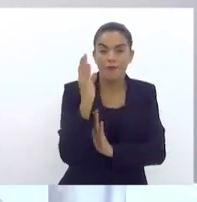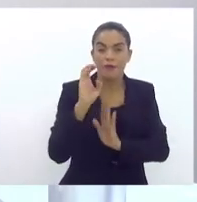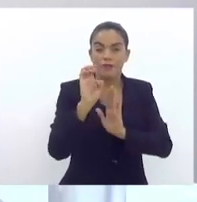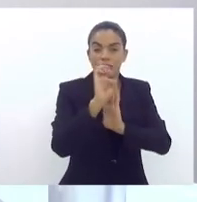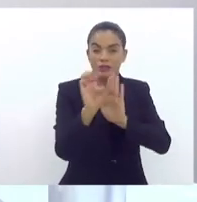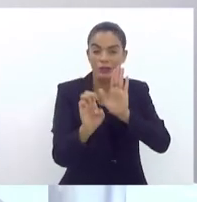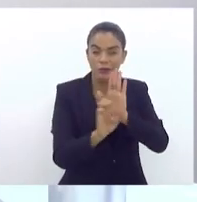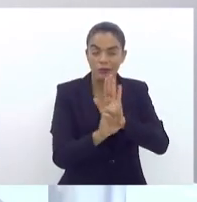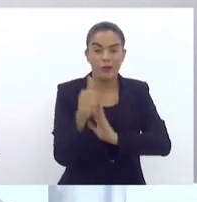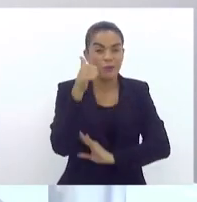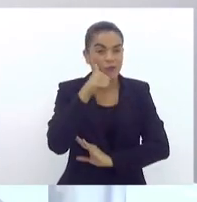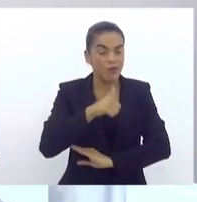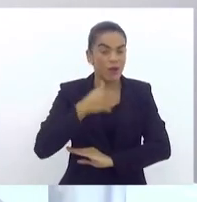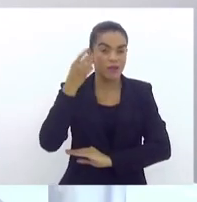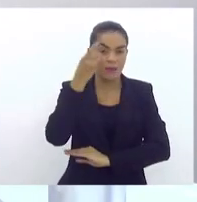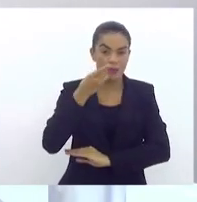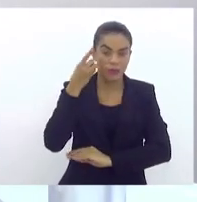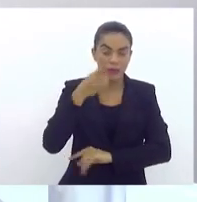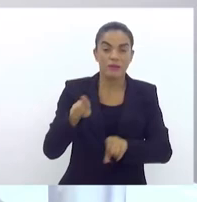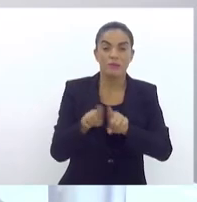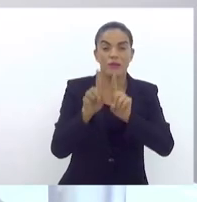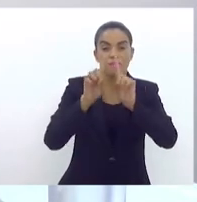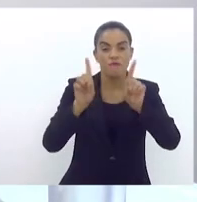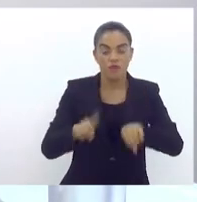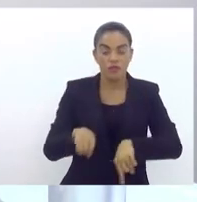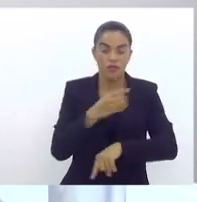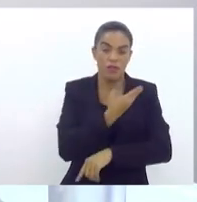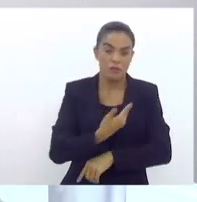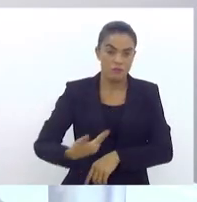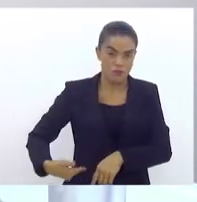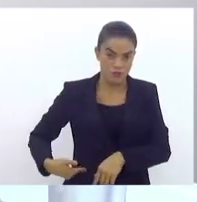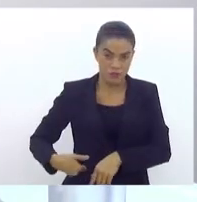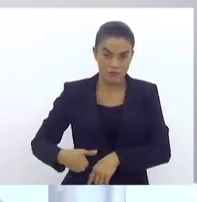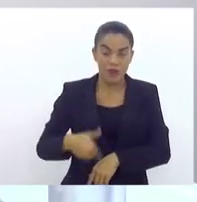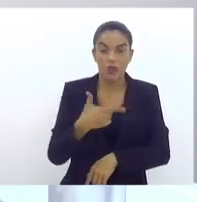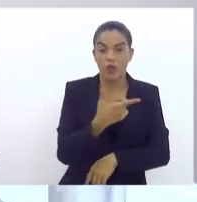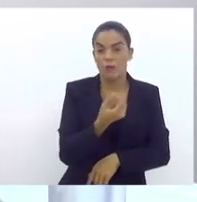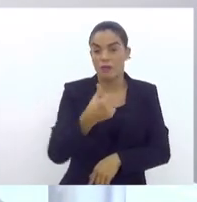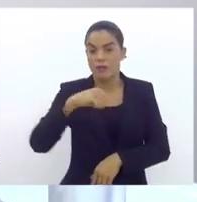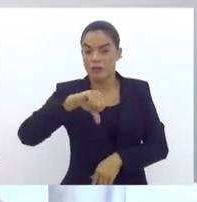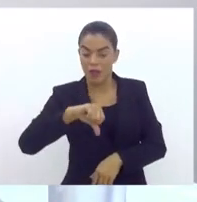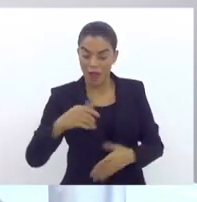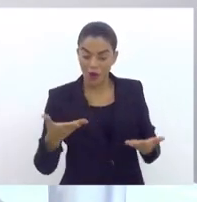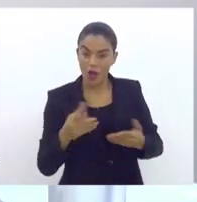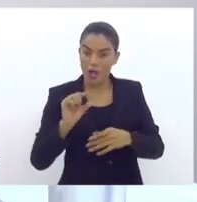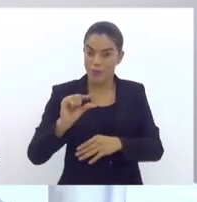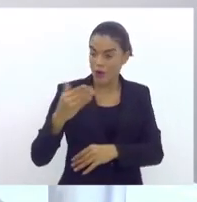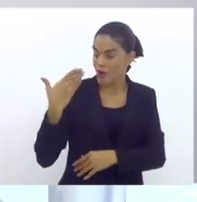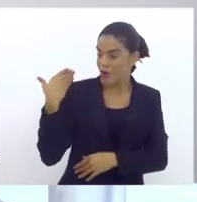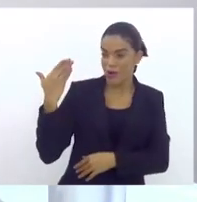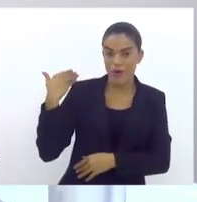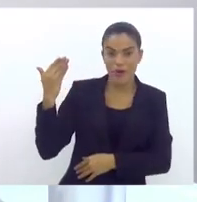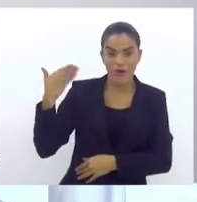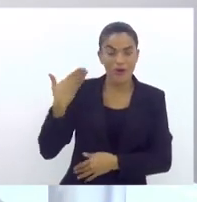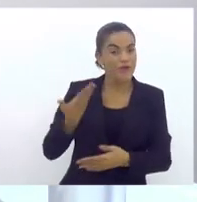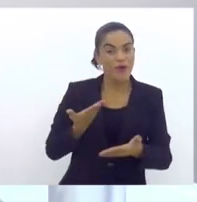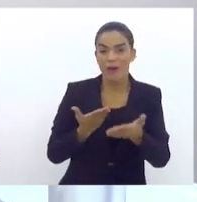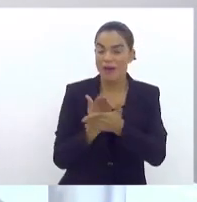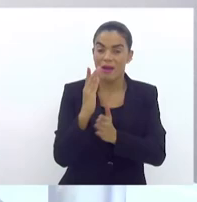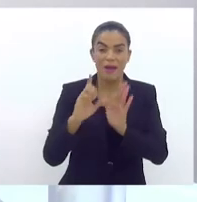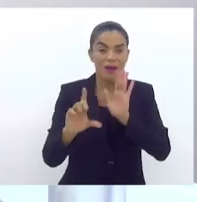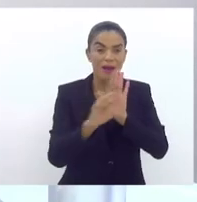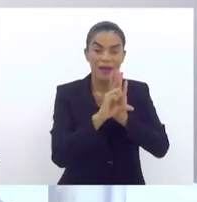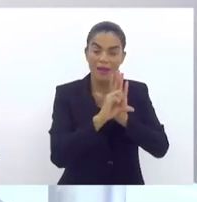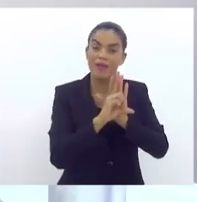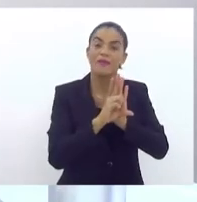o estatuto da mulher parlamentar e ocupante de cargos públicos em 2019 e só agora pouco tempo que foi aprovado uma